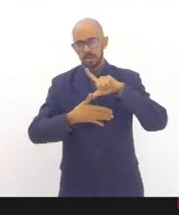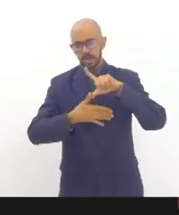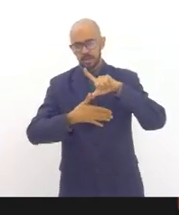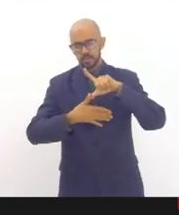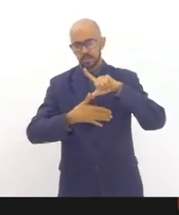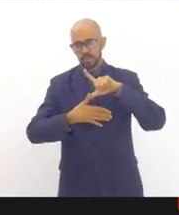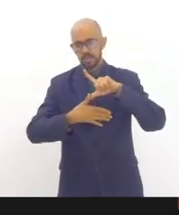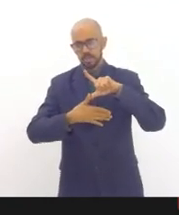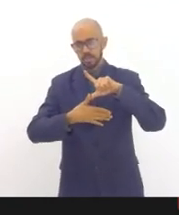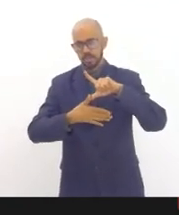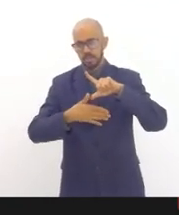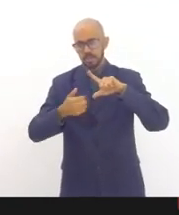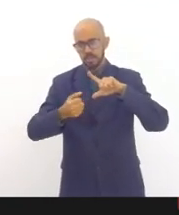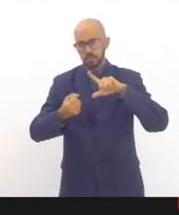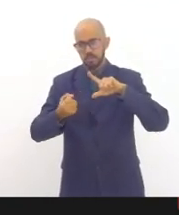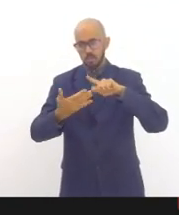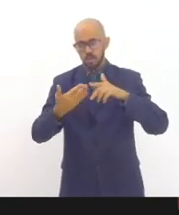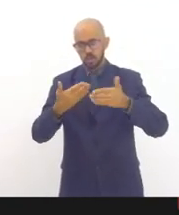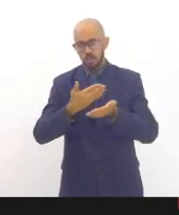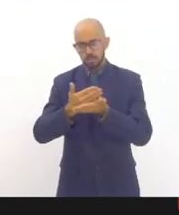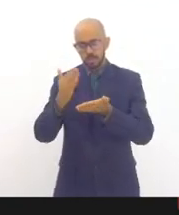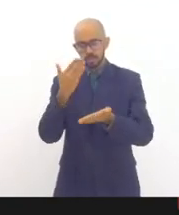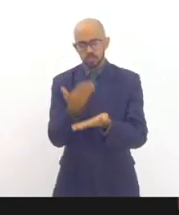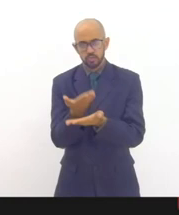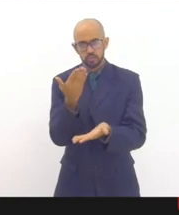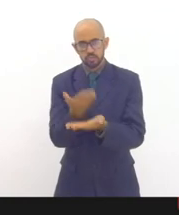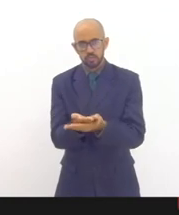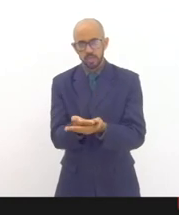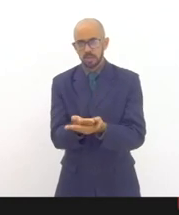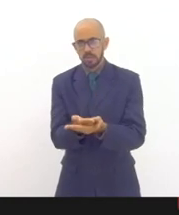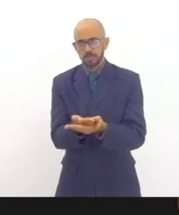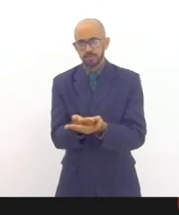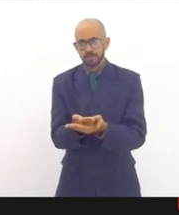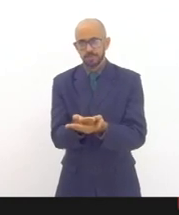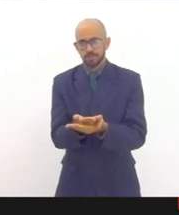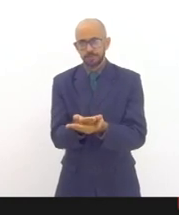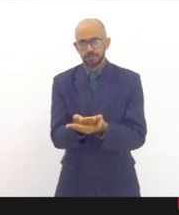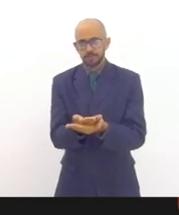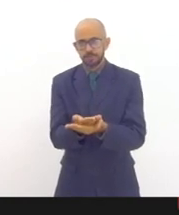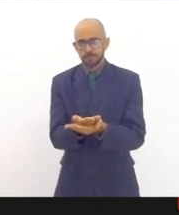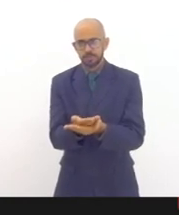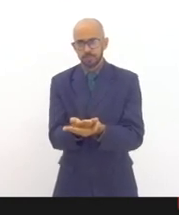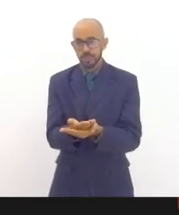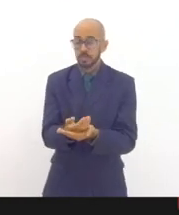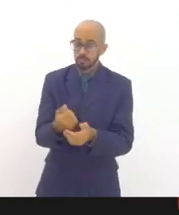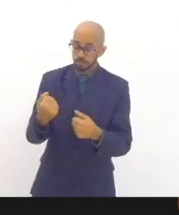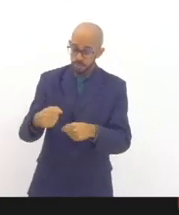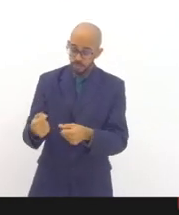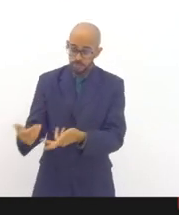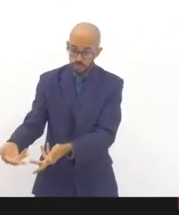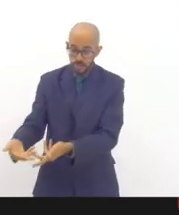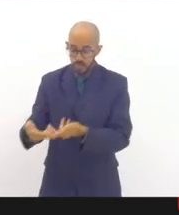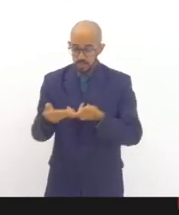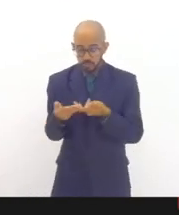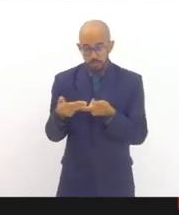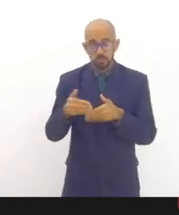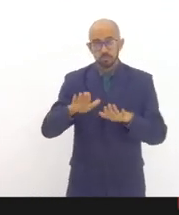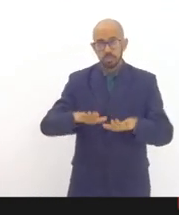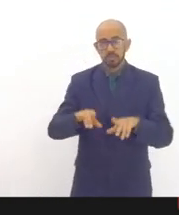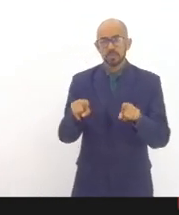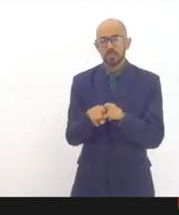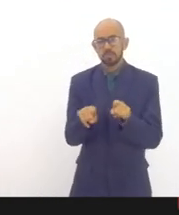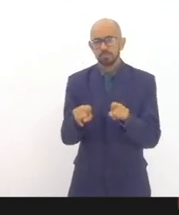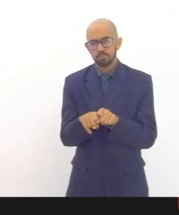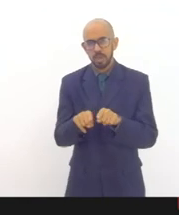que, ao entrar na rede do Estado do Rio de Janeiro, além de acolhidos, precisa ser garantido